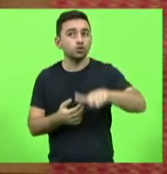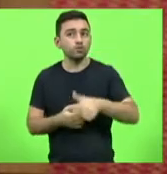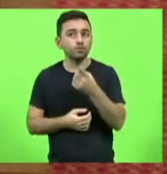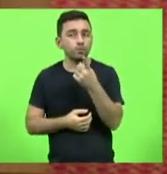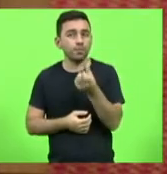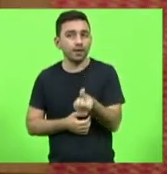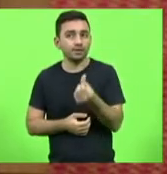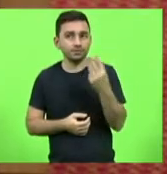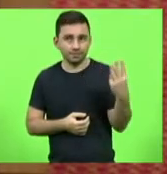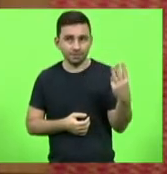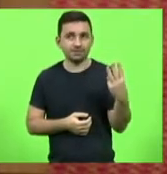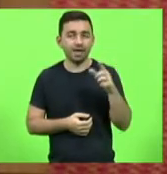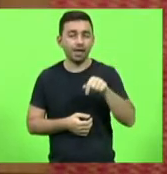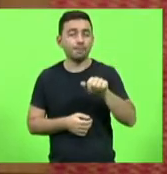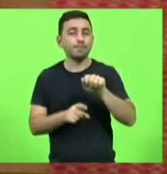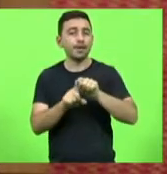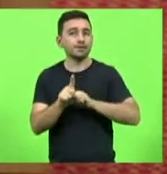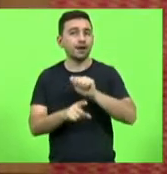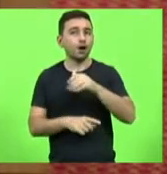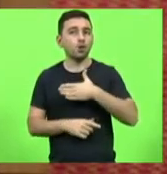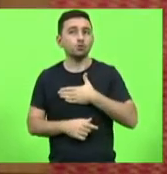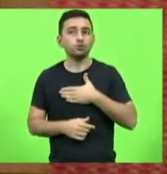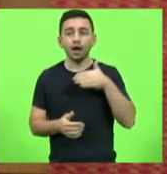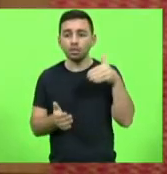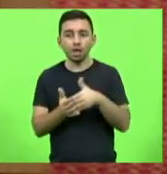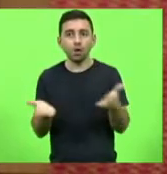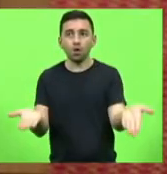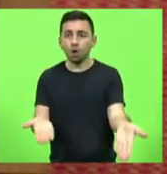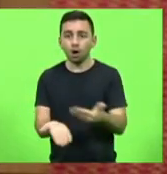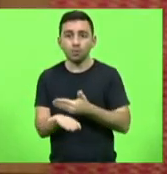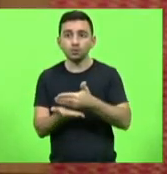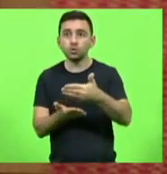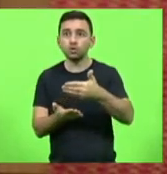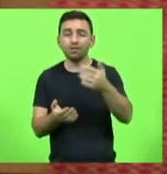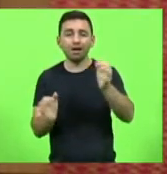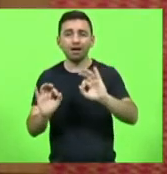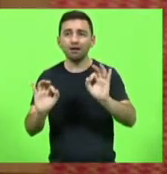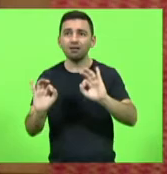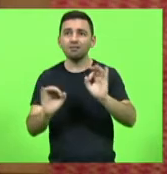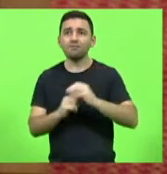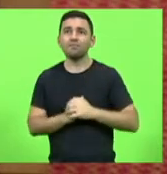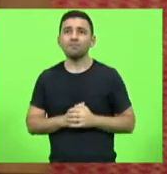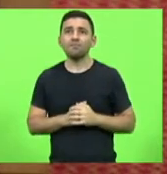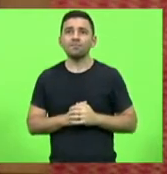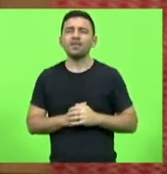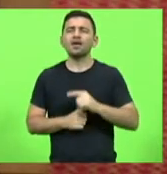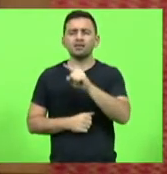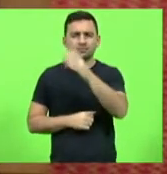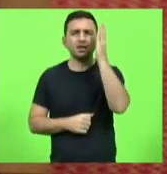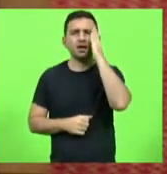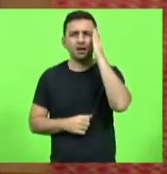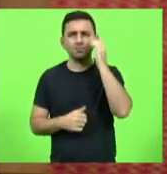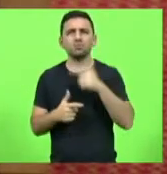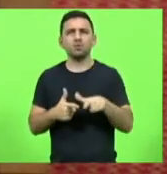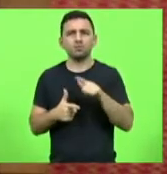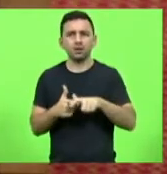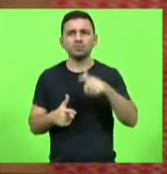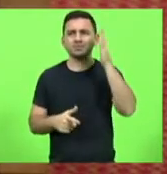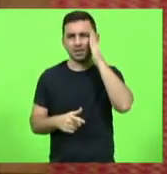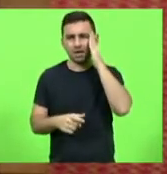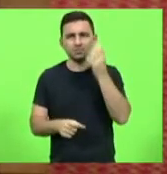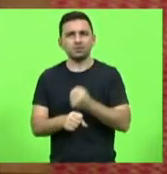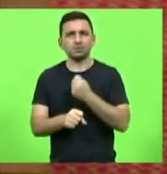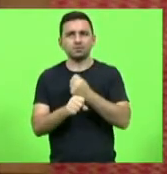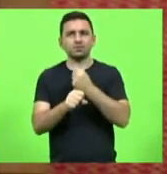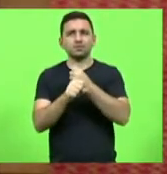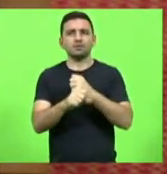agosto, deputado Fabiano, e até agora não recomeçou. Então, ele sabe do problema, ele sabe da obra. Ele